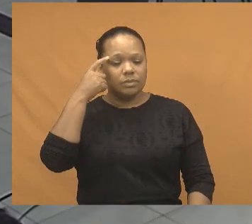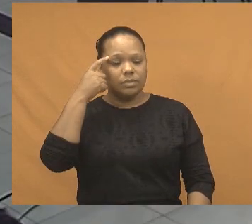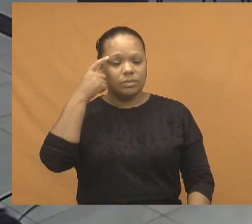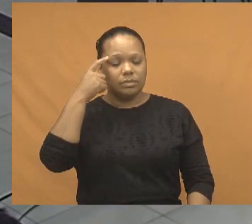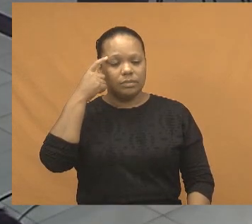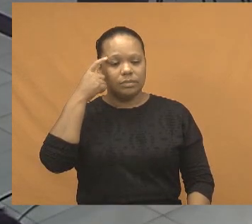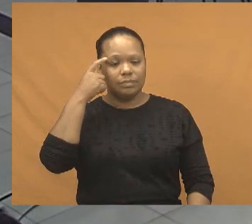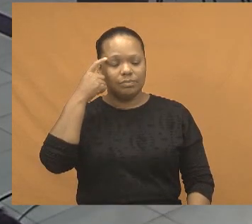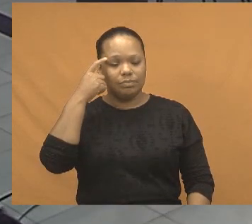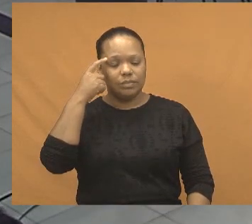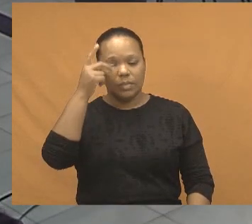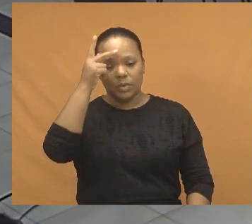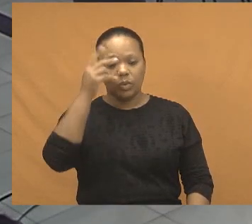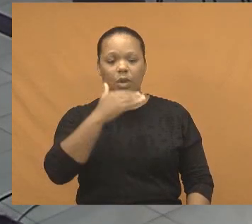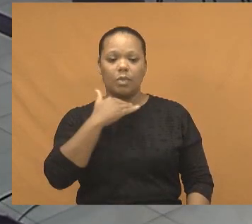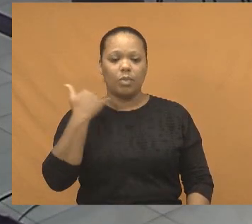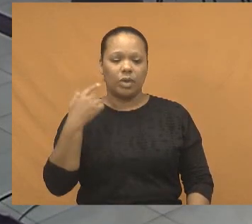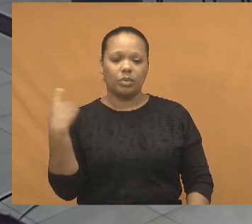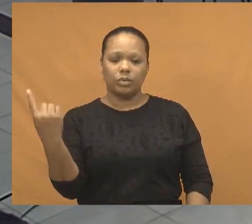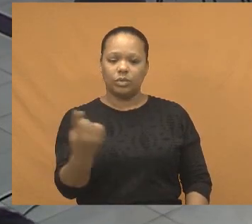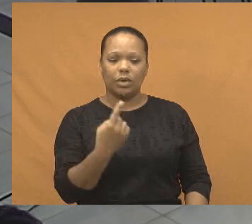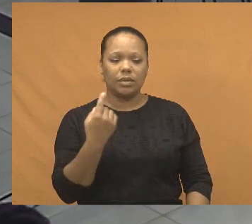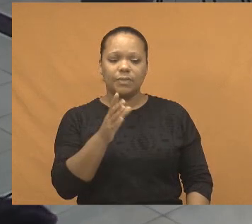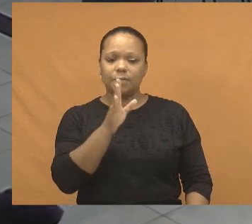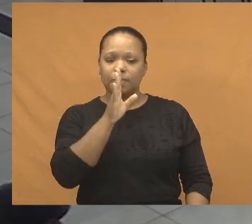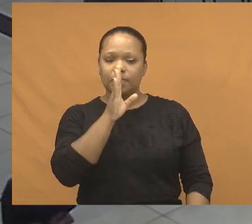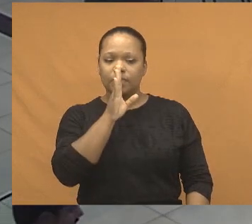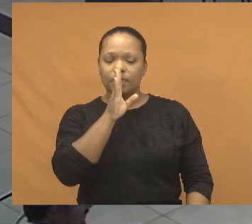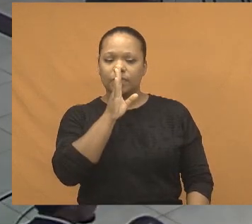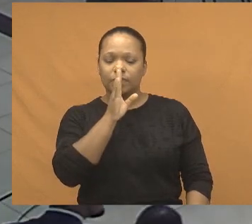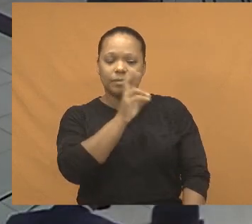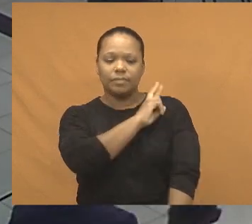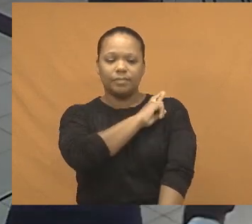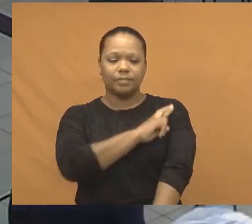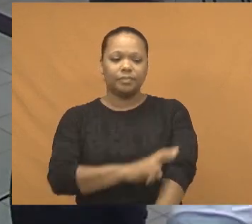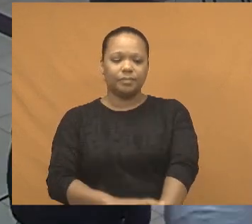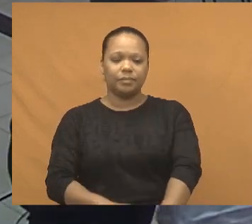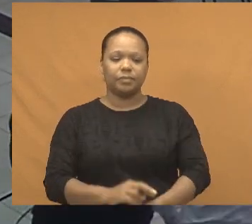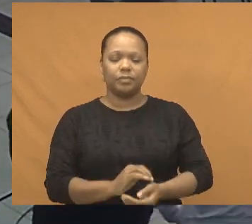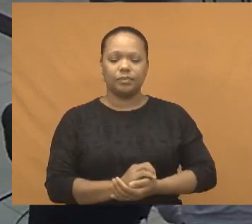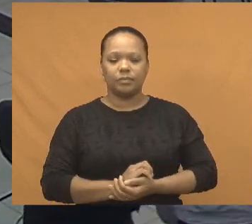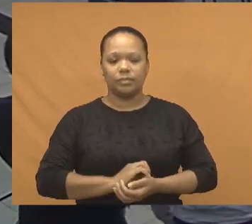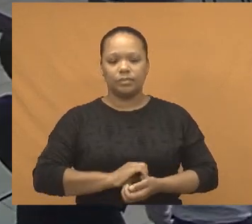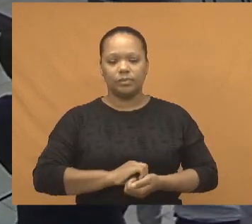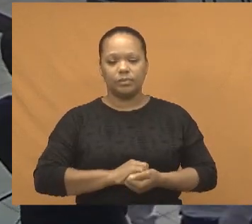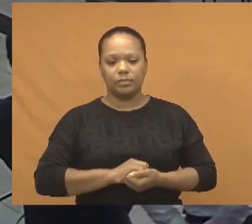queridos, solicito a todos que façamos alguns instantes de silêncio.